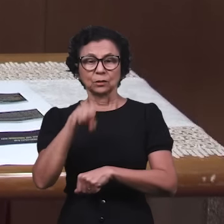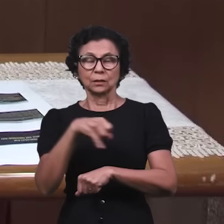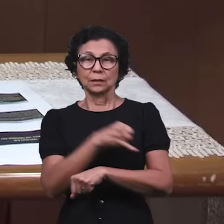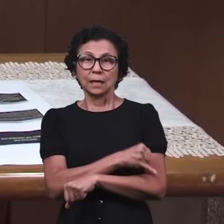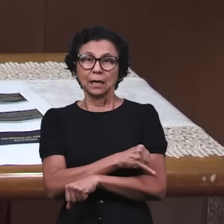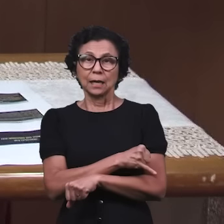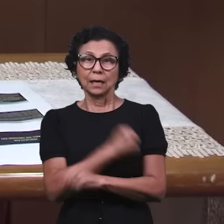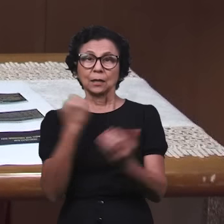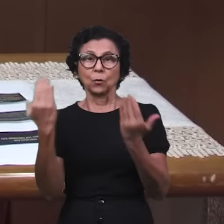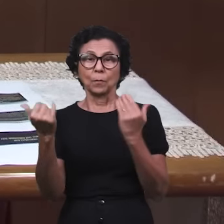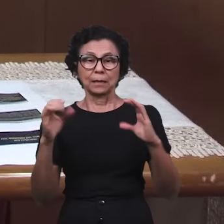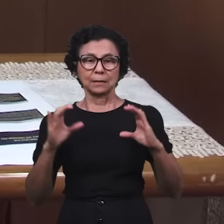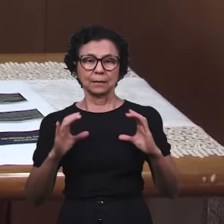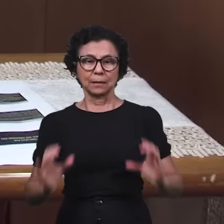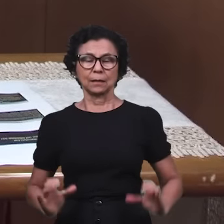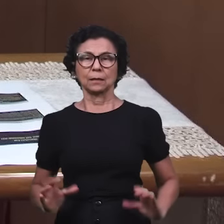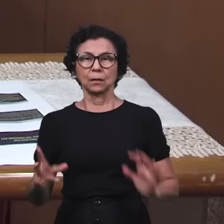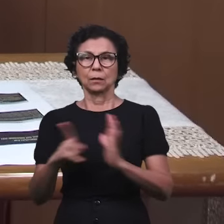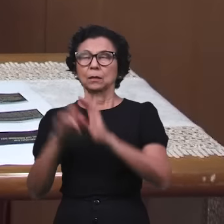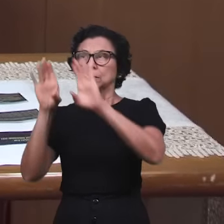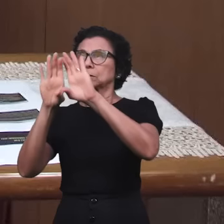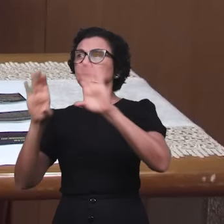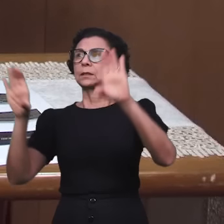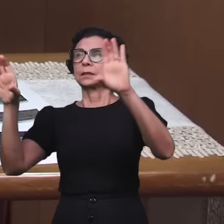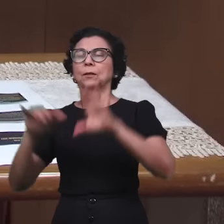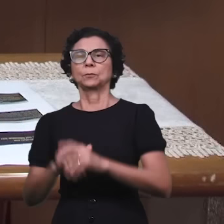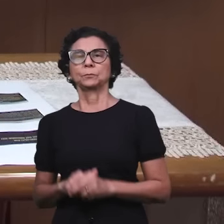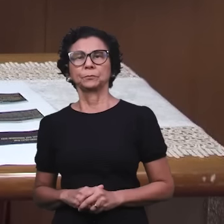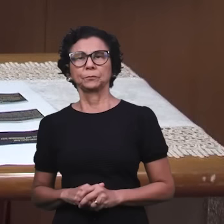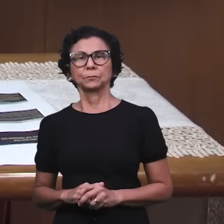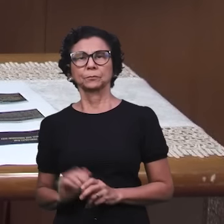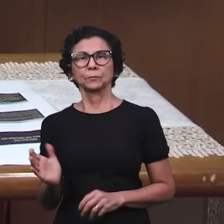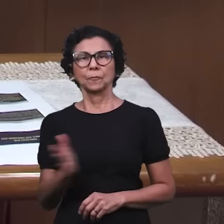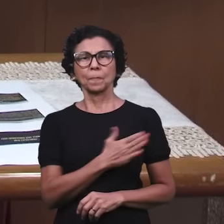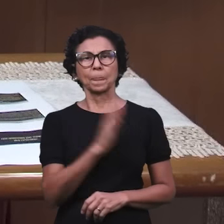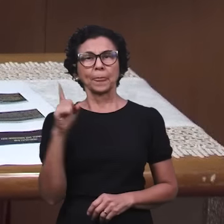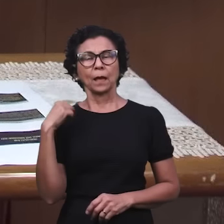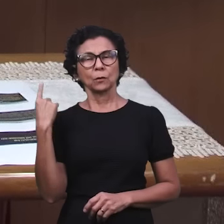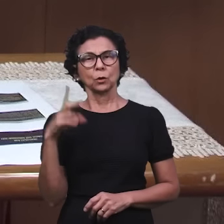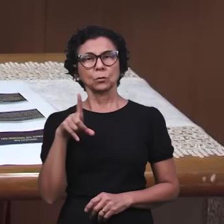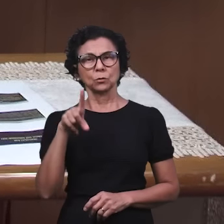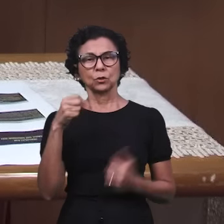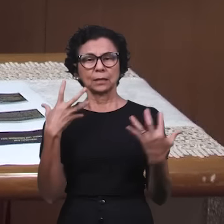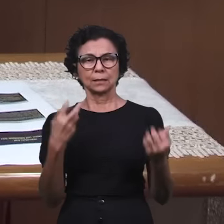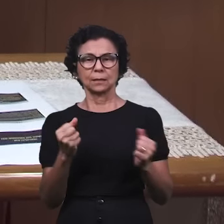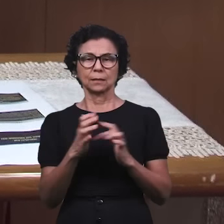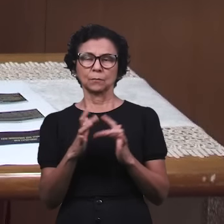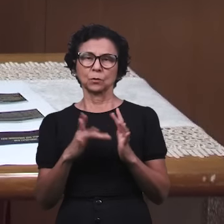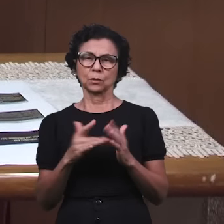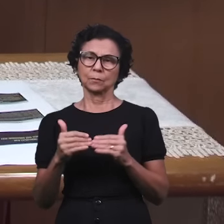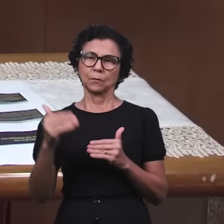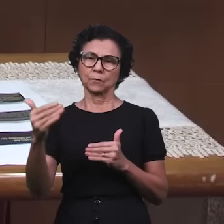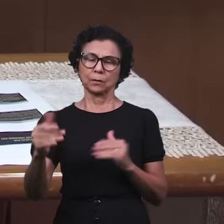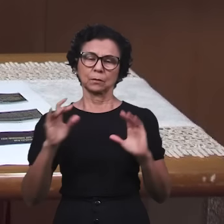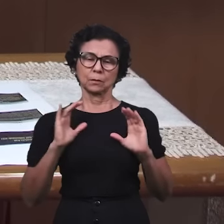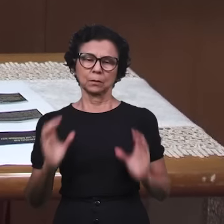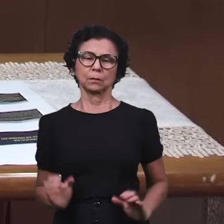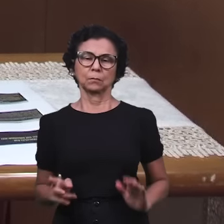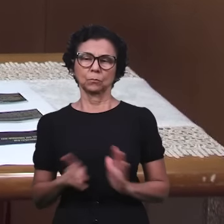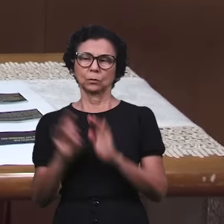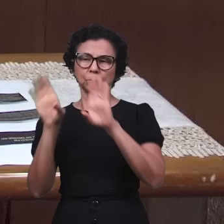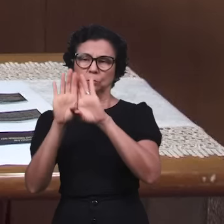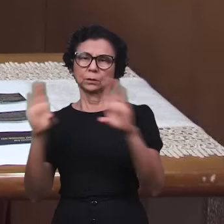cidadania celestial. Nós, como nos convertemos, passamos a ter outra cidadania. Somos cidadãos do céu, como